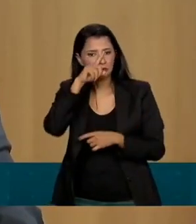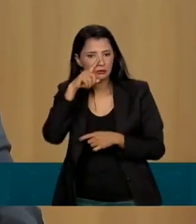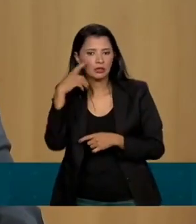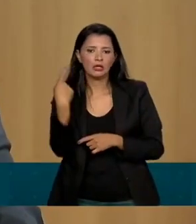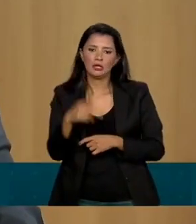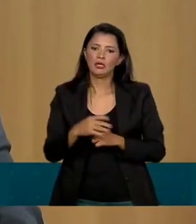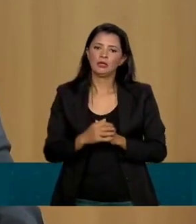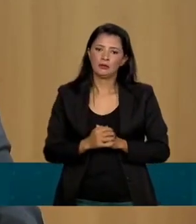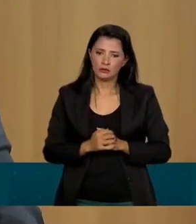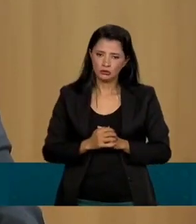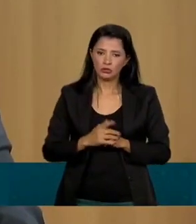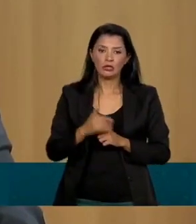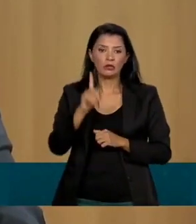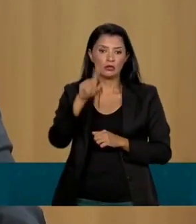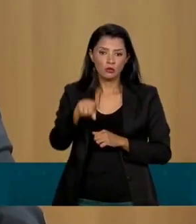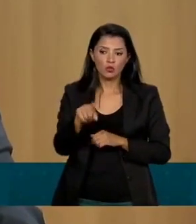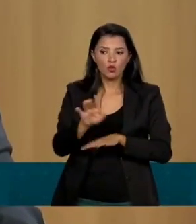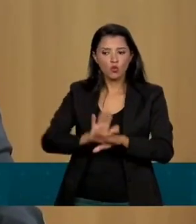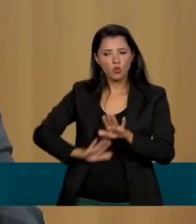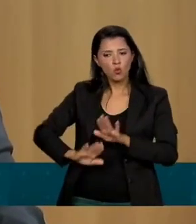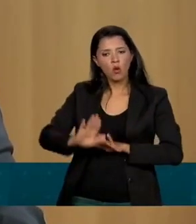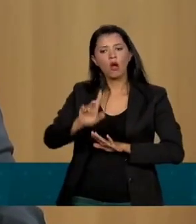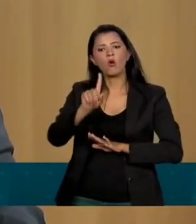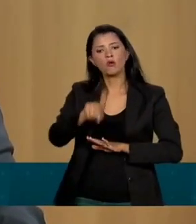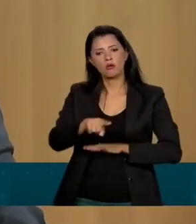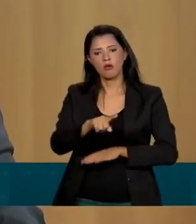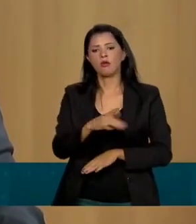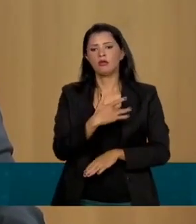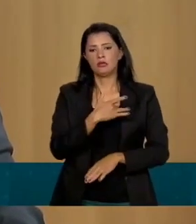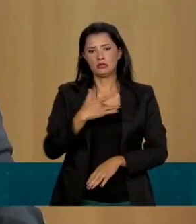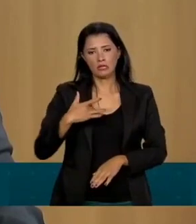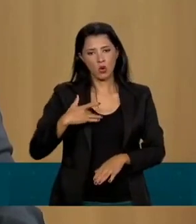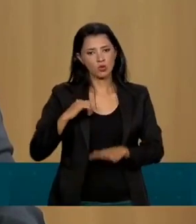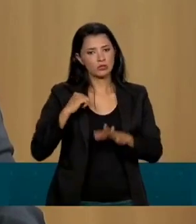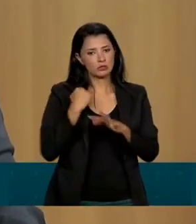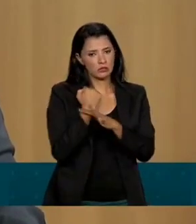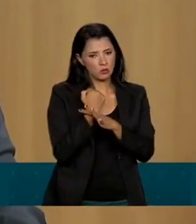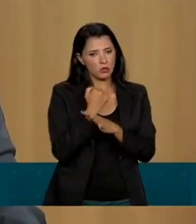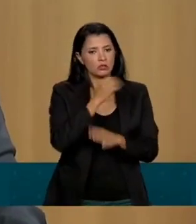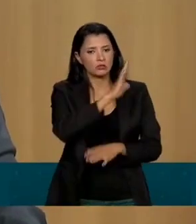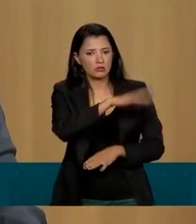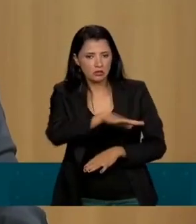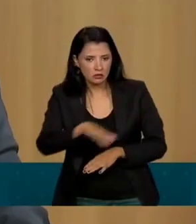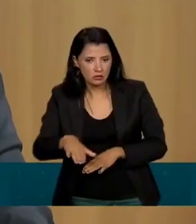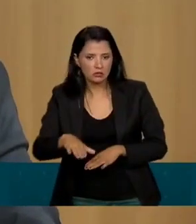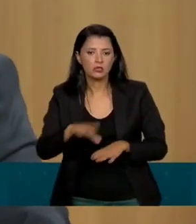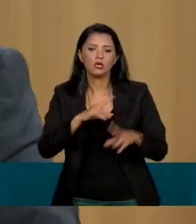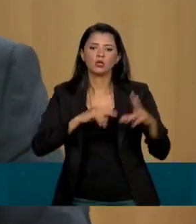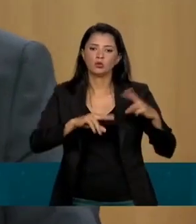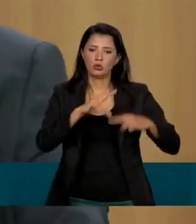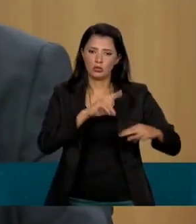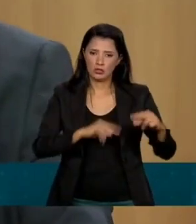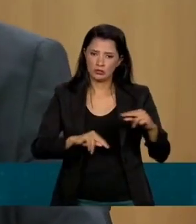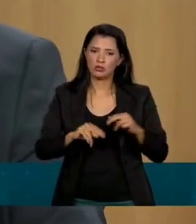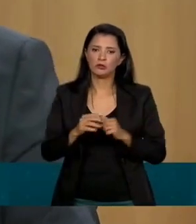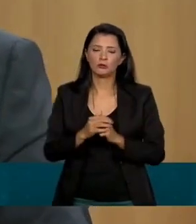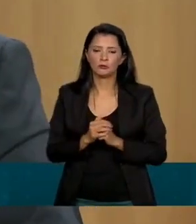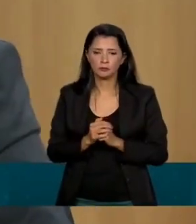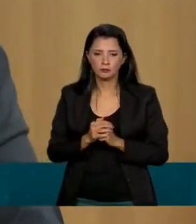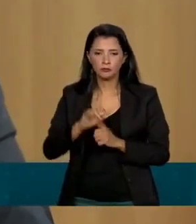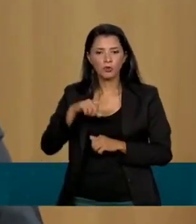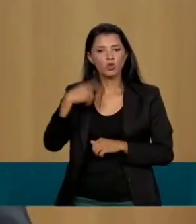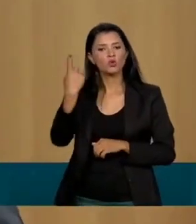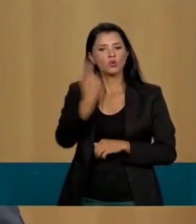dever de cuidado no que se refere à saúde e segurança das crianças e dos adolescentes.